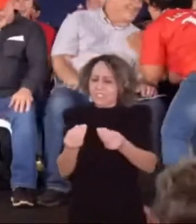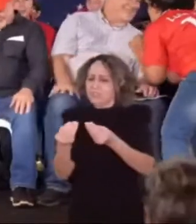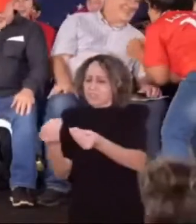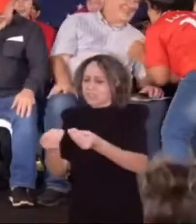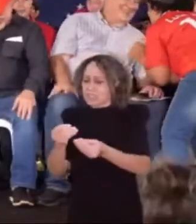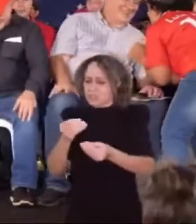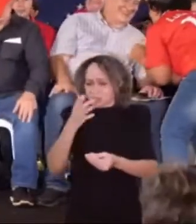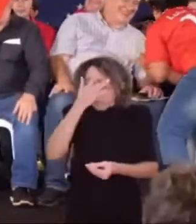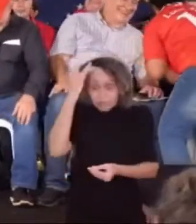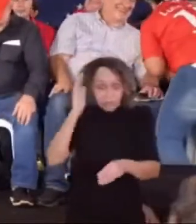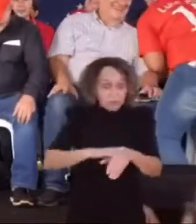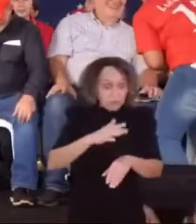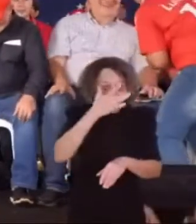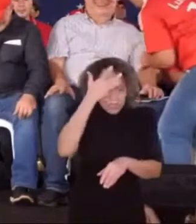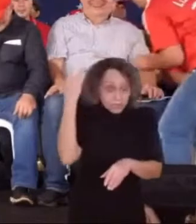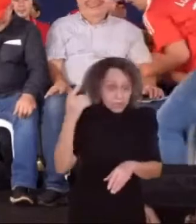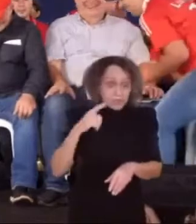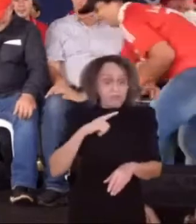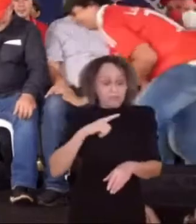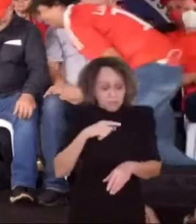todo mundo, mas tem que ser alimento saudável.